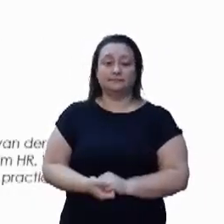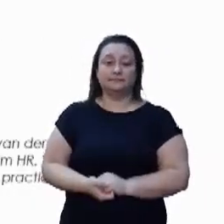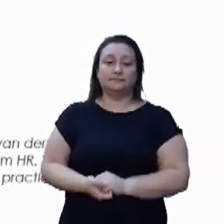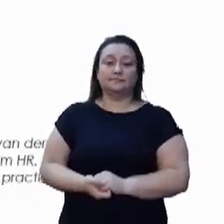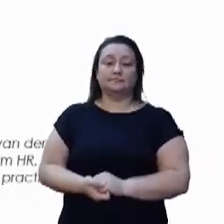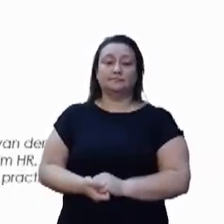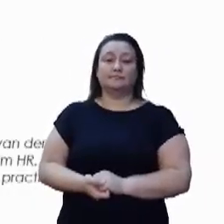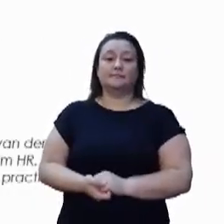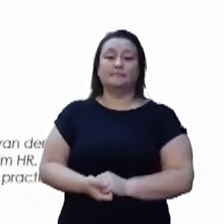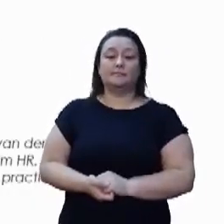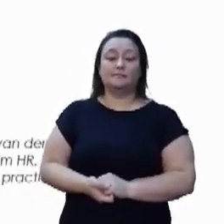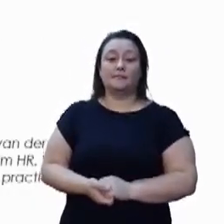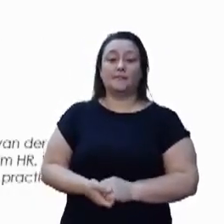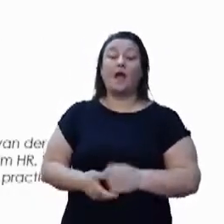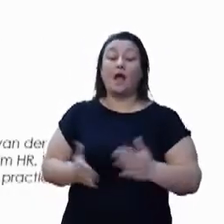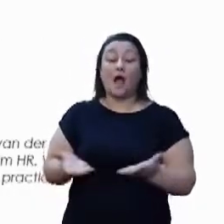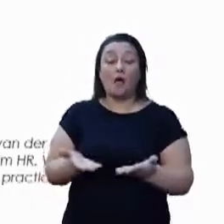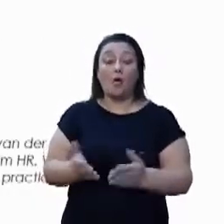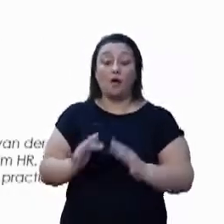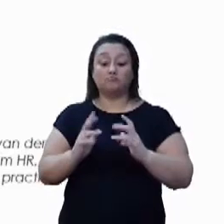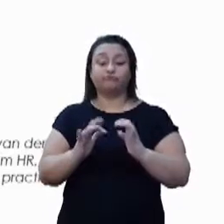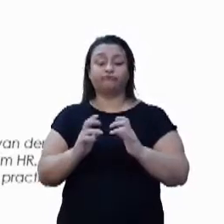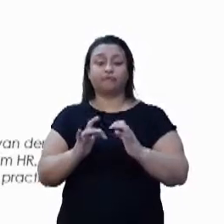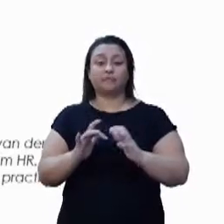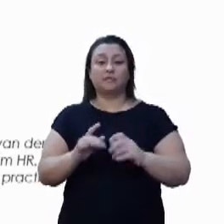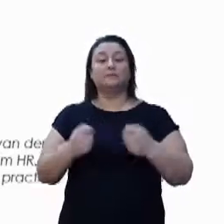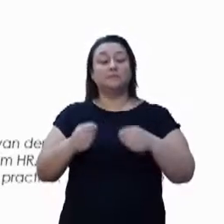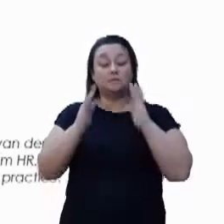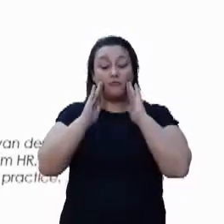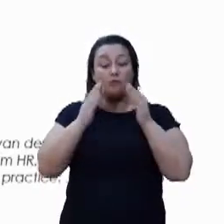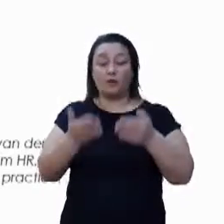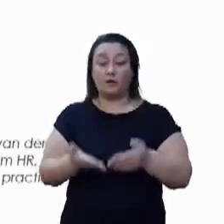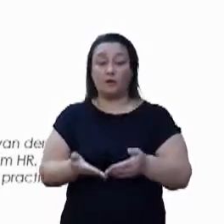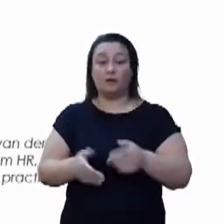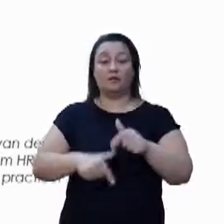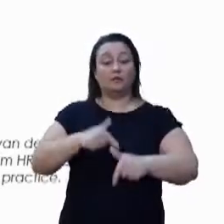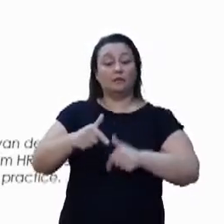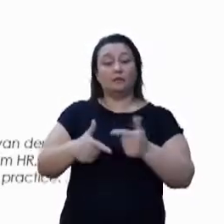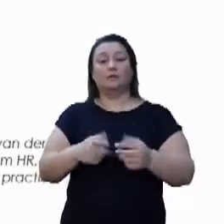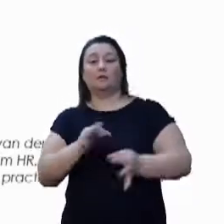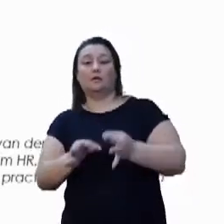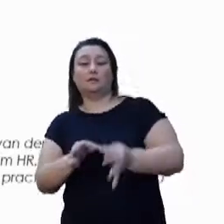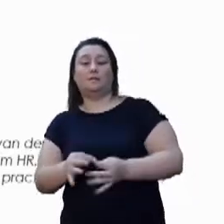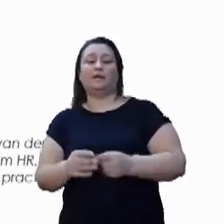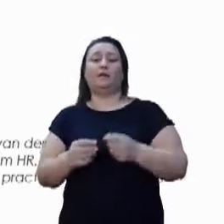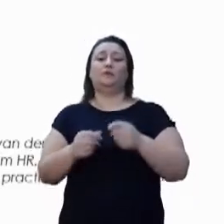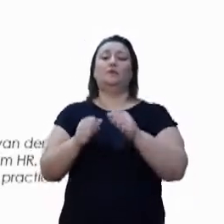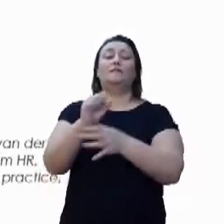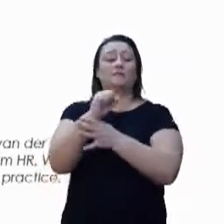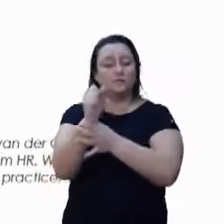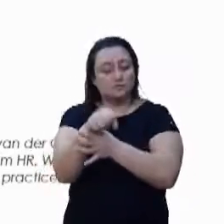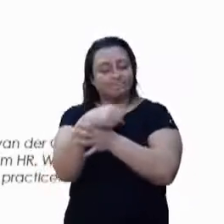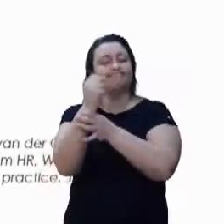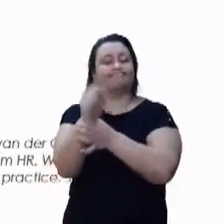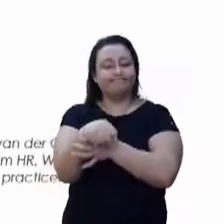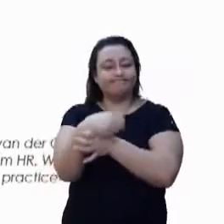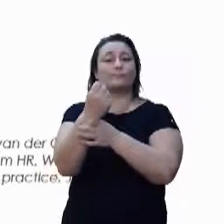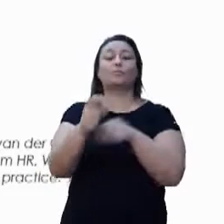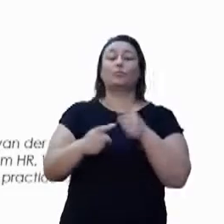Em relação às manifestações neurológicas, deve-se focar o tratamento da espasticidade com fisioterapia motora. Isso